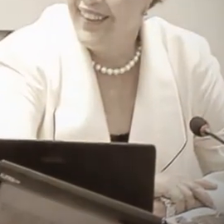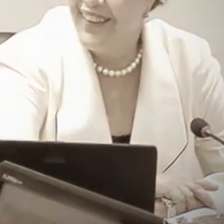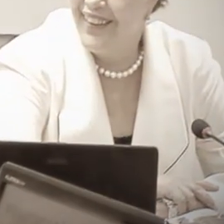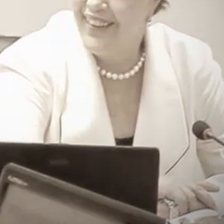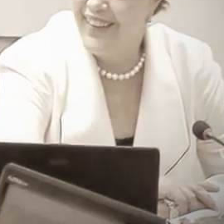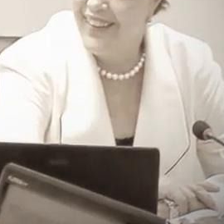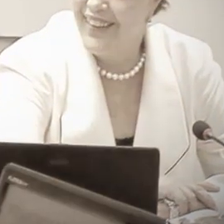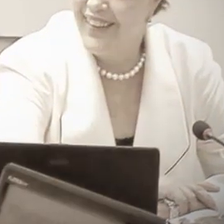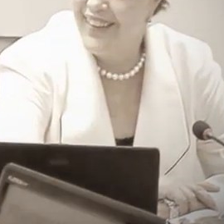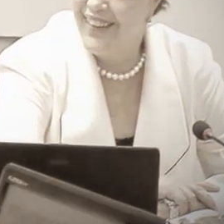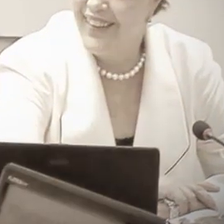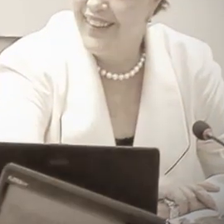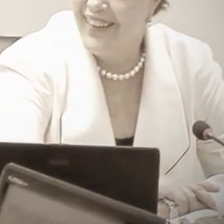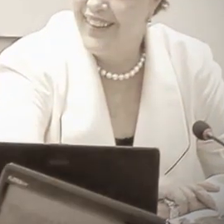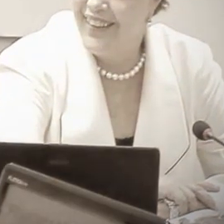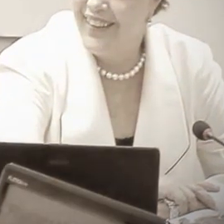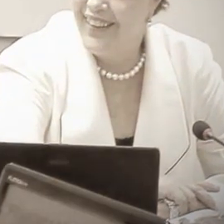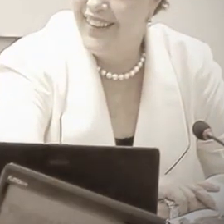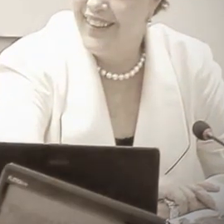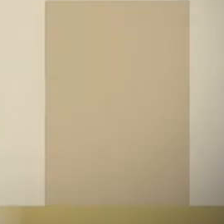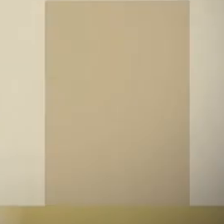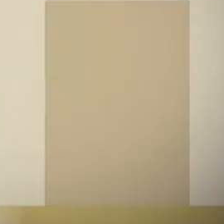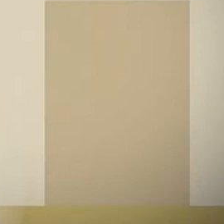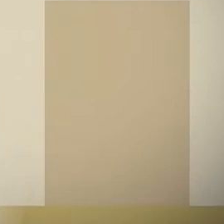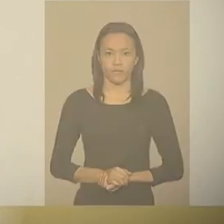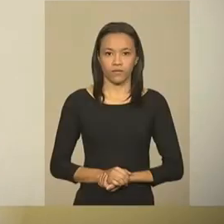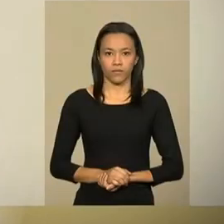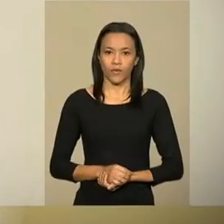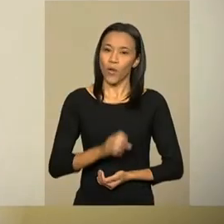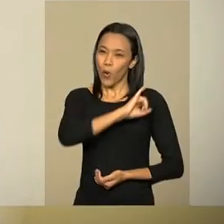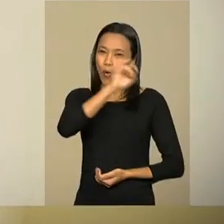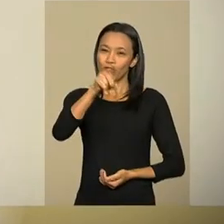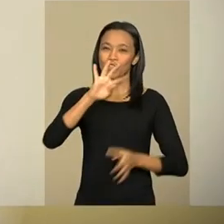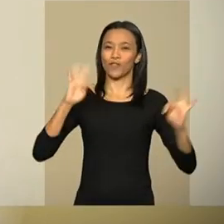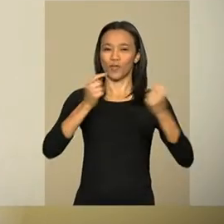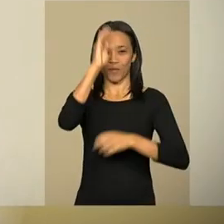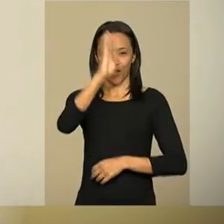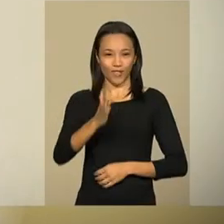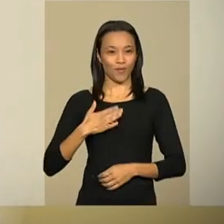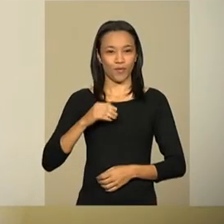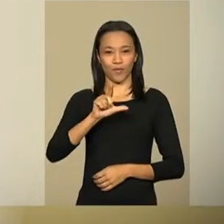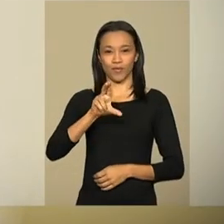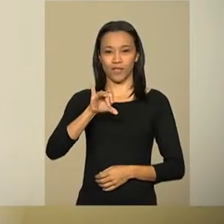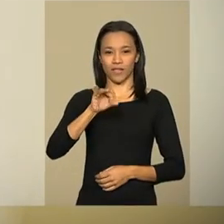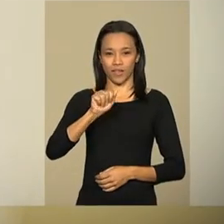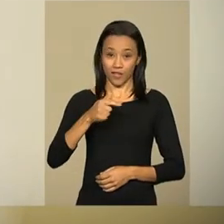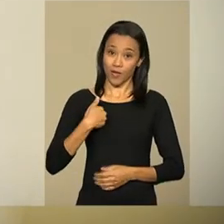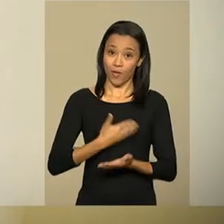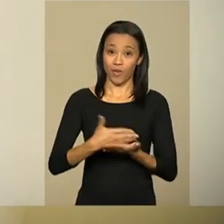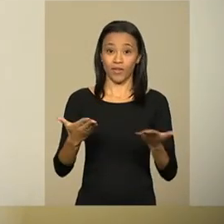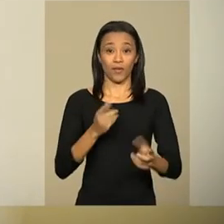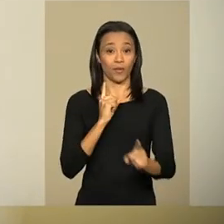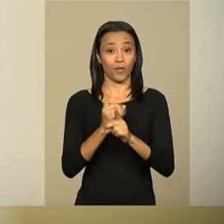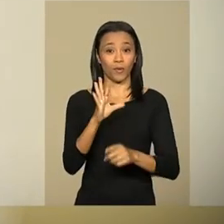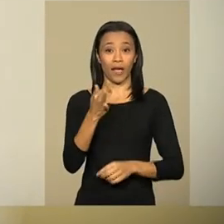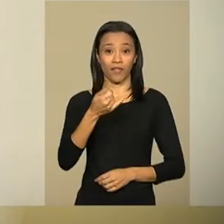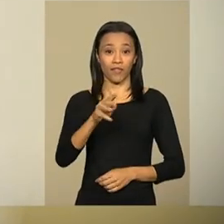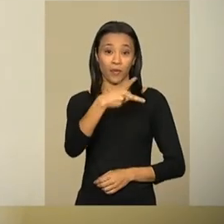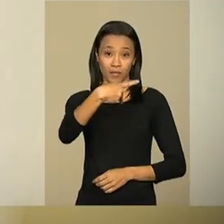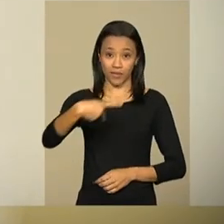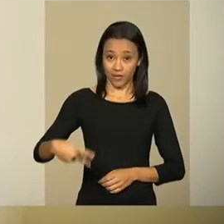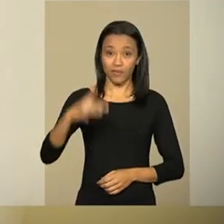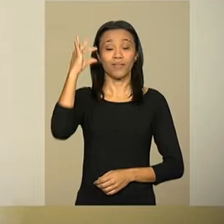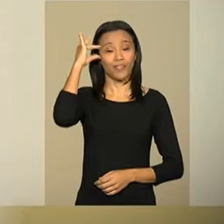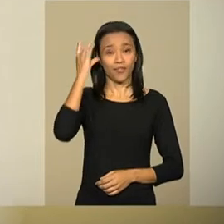café com a Presidenta Olá você em todo o Brasil Eu sou Luciano Seixas e começa agora mais um café com